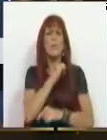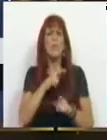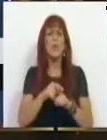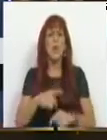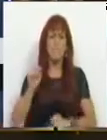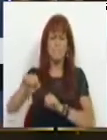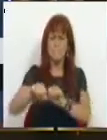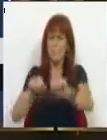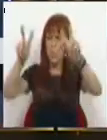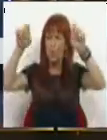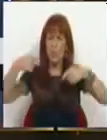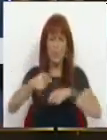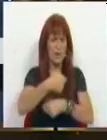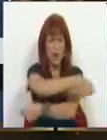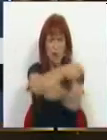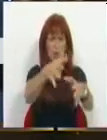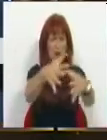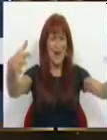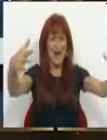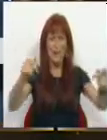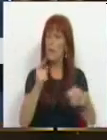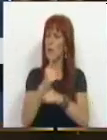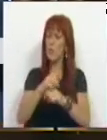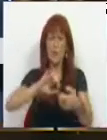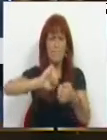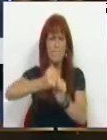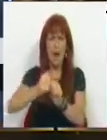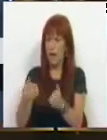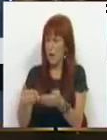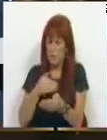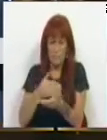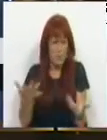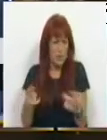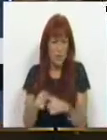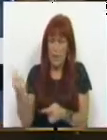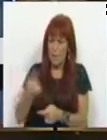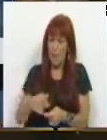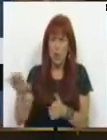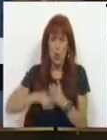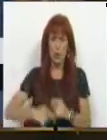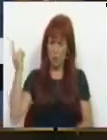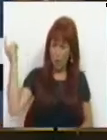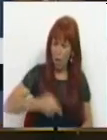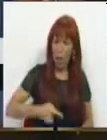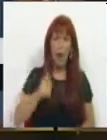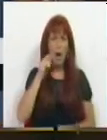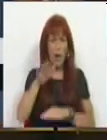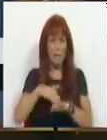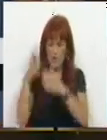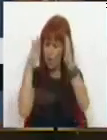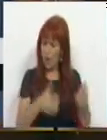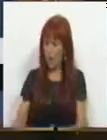permitir a ditadura da grande distribuição, continuadamente a esmagar margens e a impor condições draconianas a quem